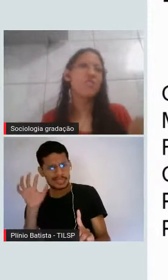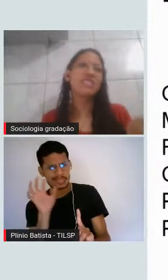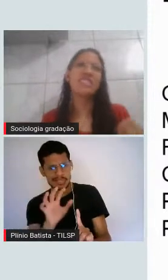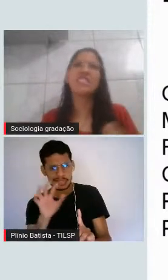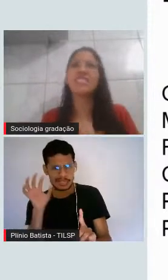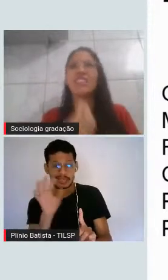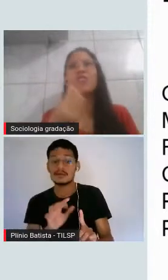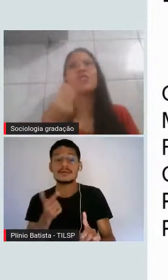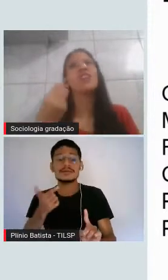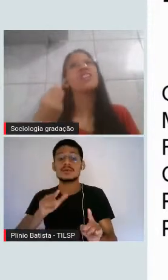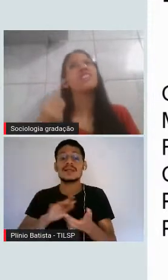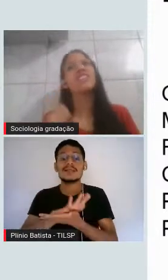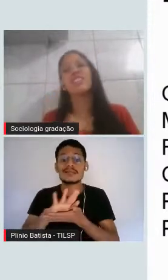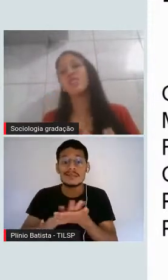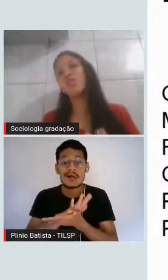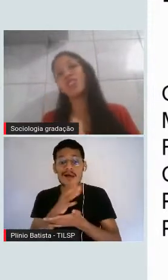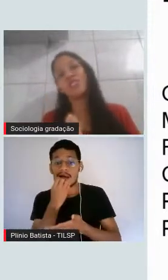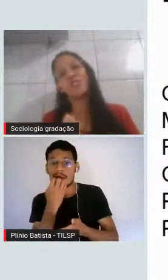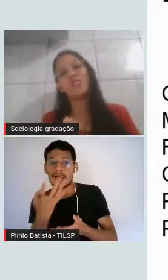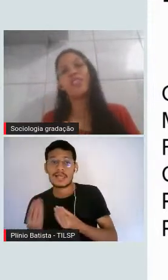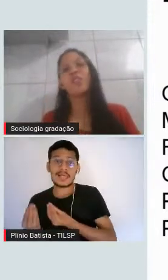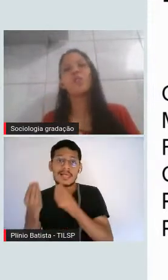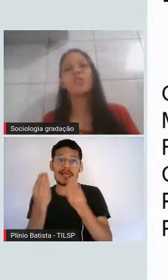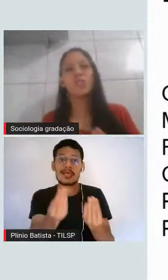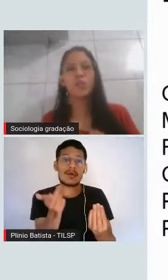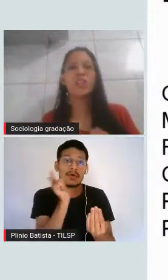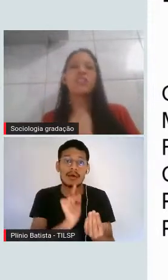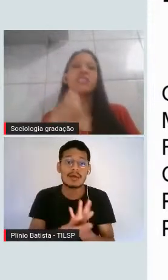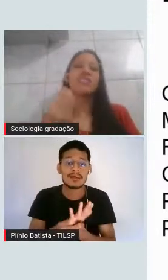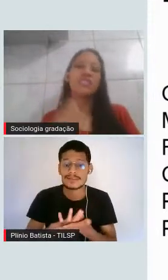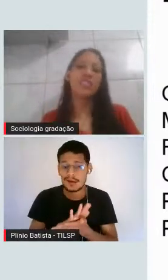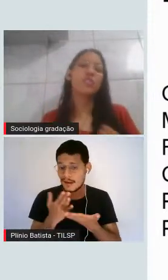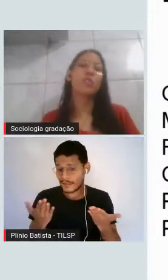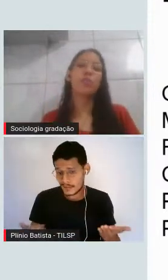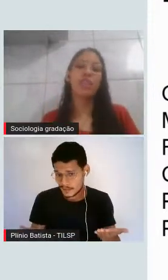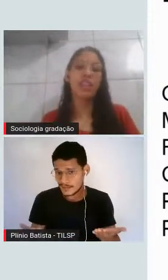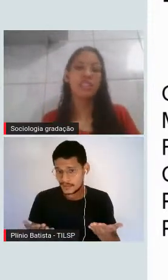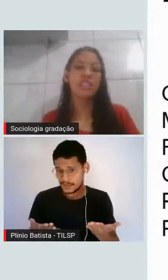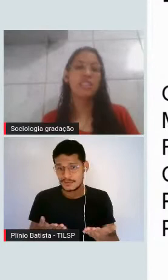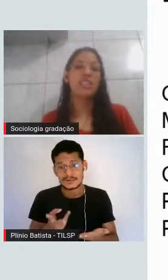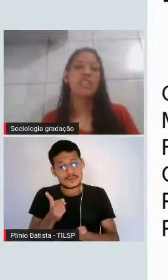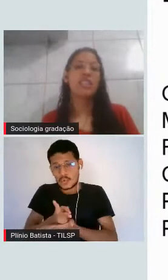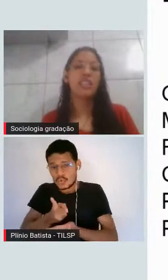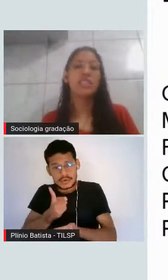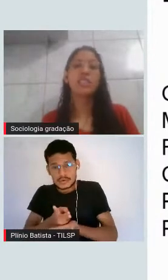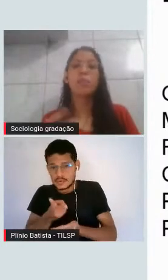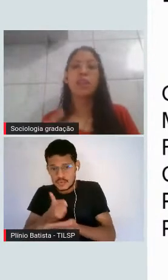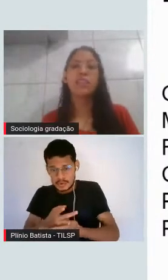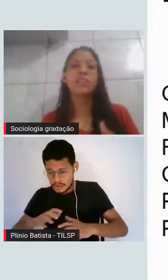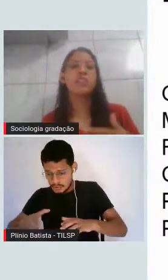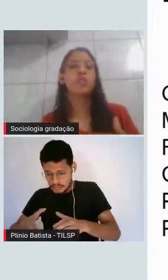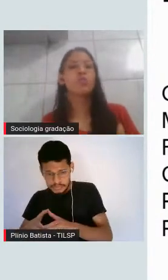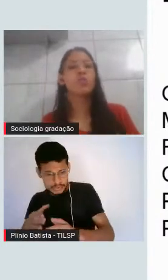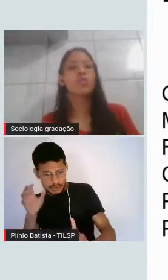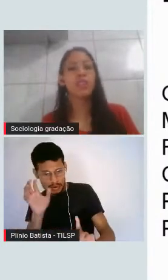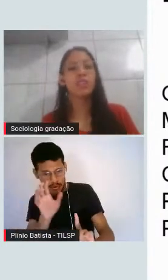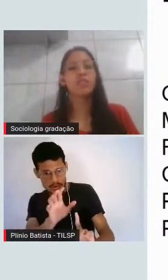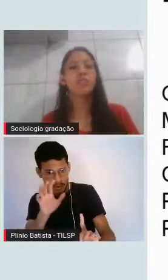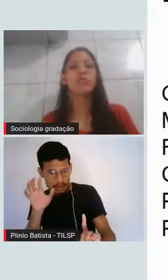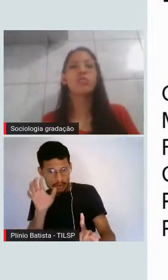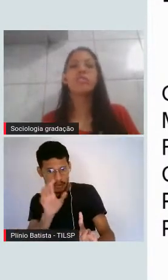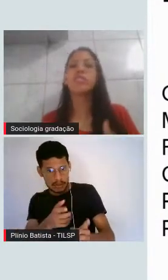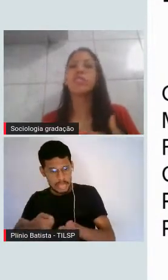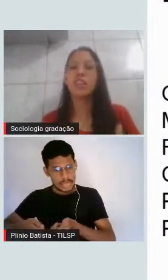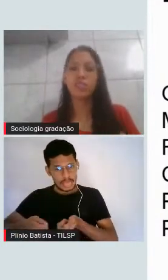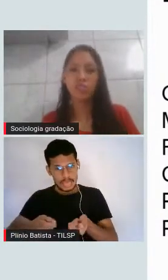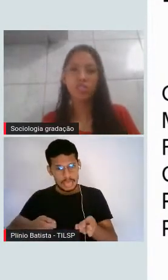sem nenhuma ascensão, sem nenhum ganho. Continua sendo dominada e aí também iniciam os